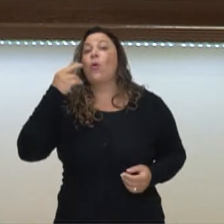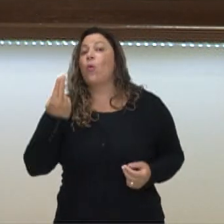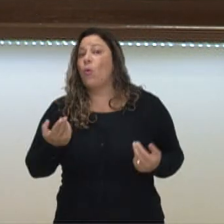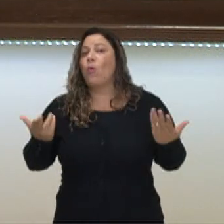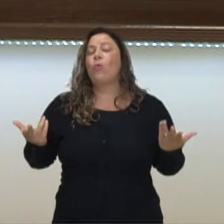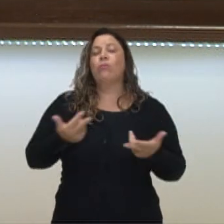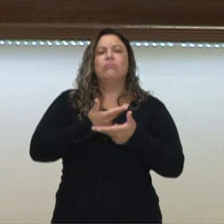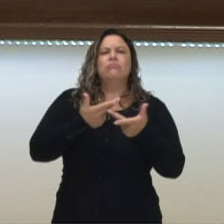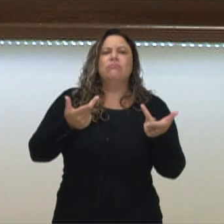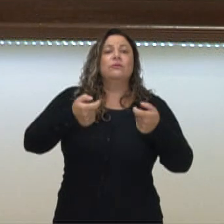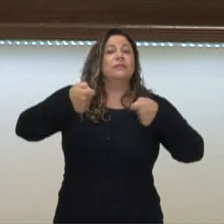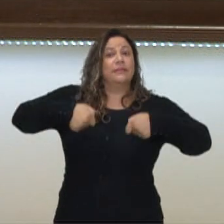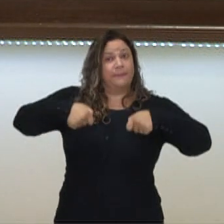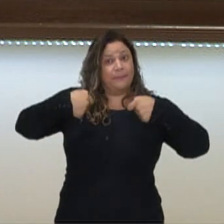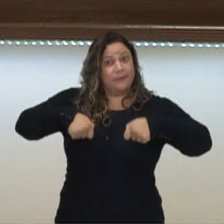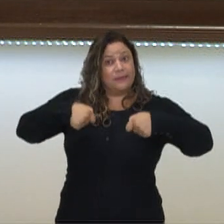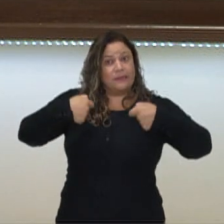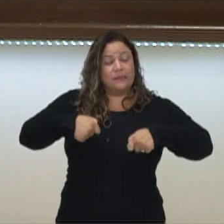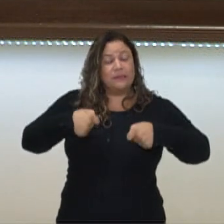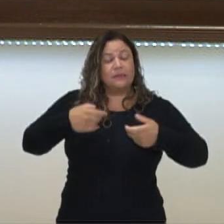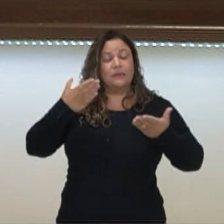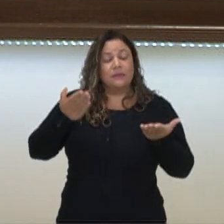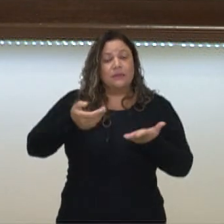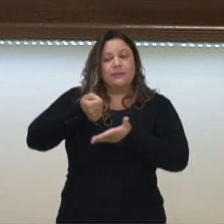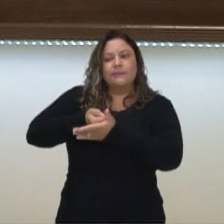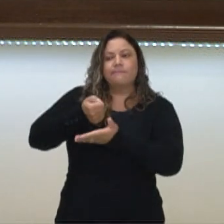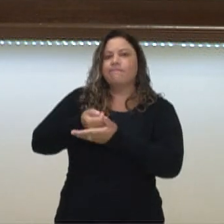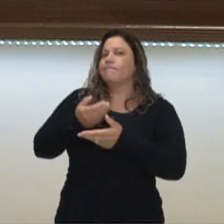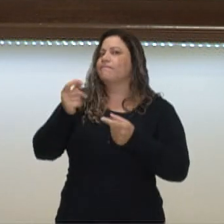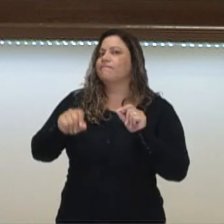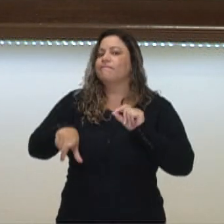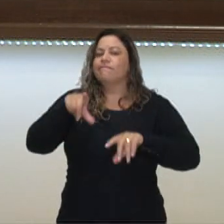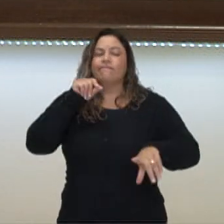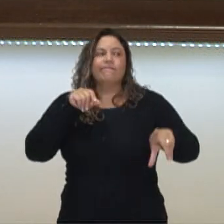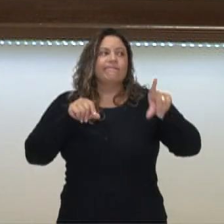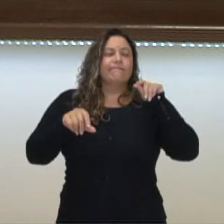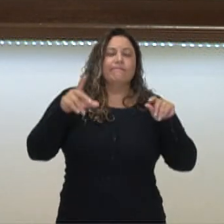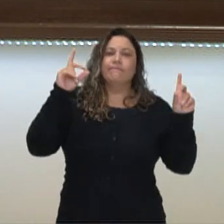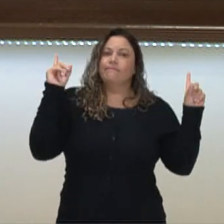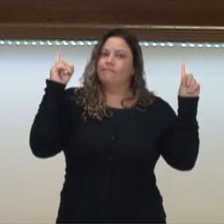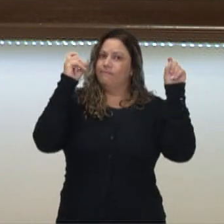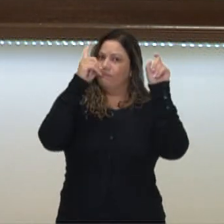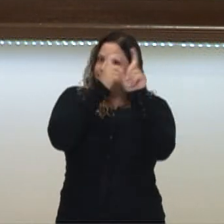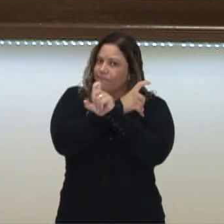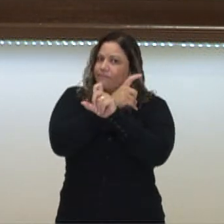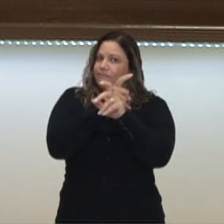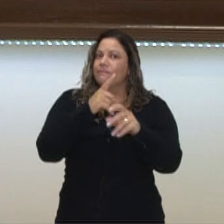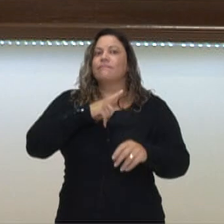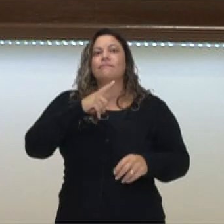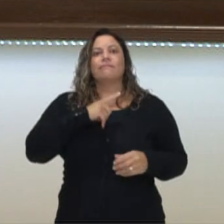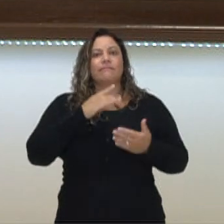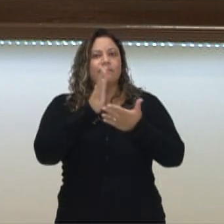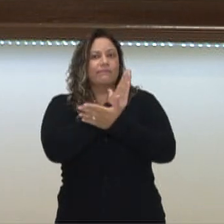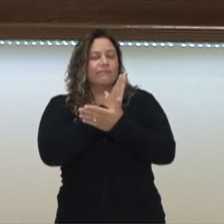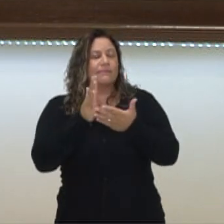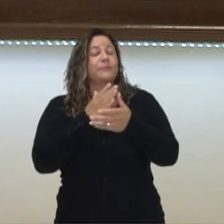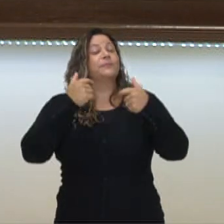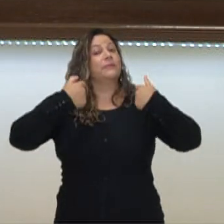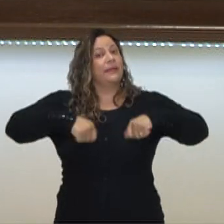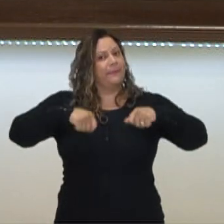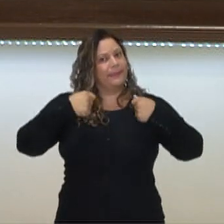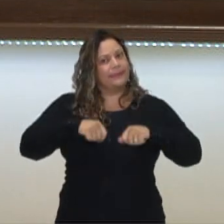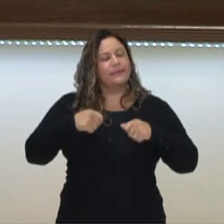que são necessárias? E aí, que decisão difícil, né? Porque tem coisas que a gente tem que fazer porque elas